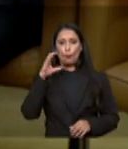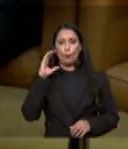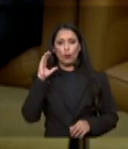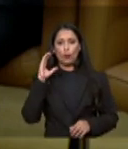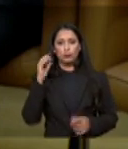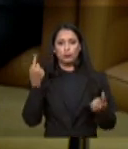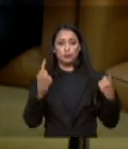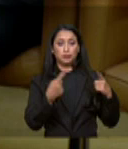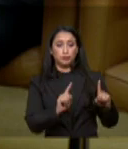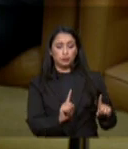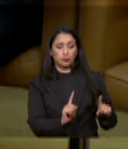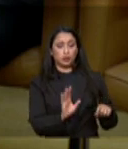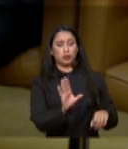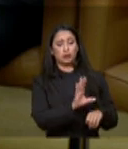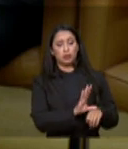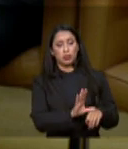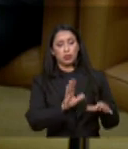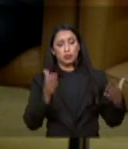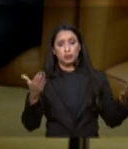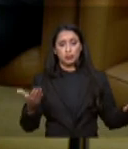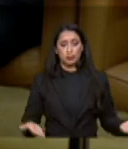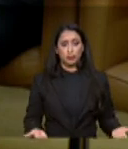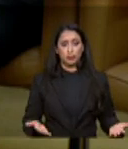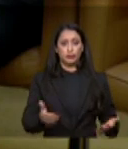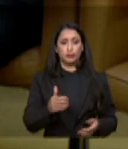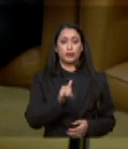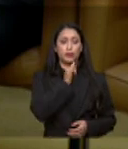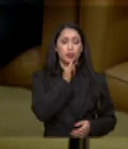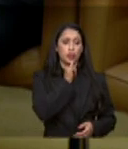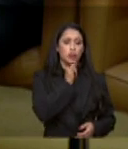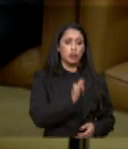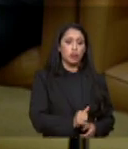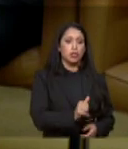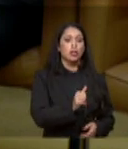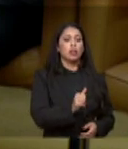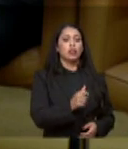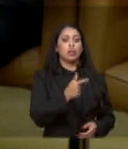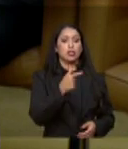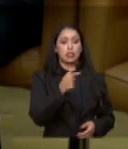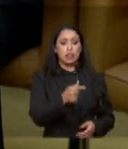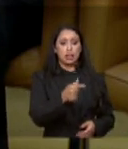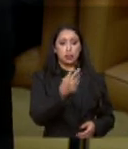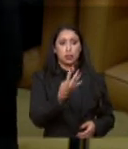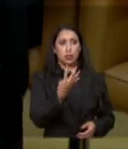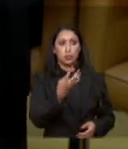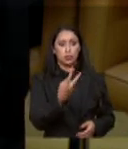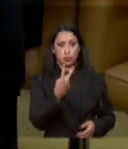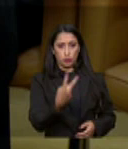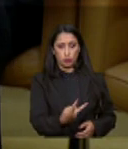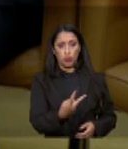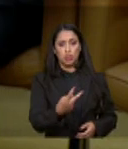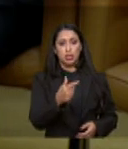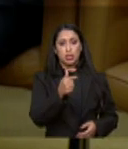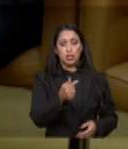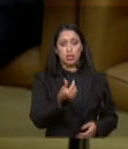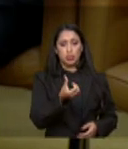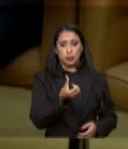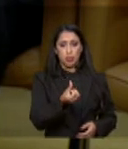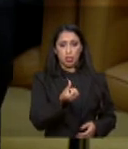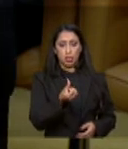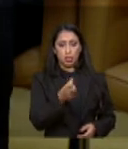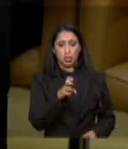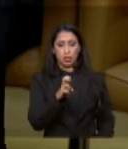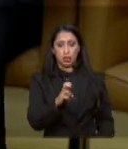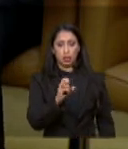a ofensa. É o caso, por exemplo, das ADPFs 742 e 765, onde o Supremo, assim,